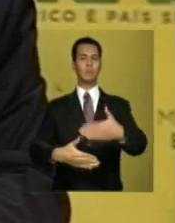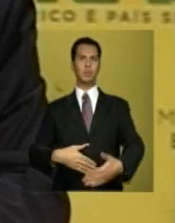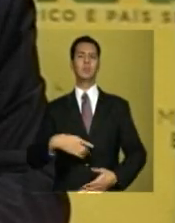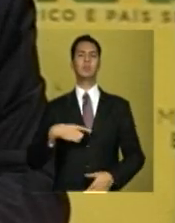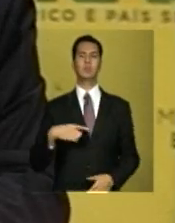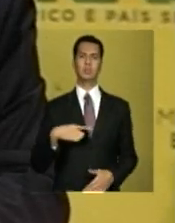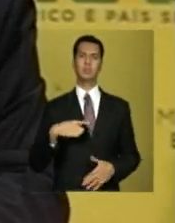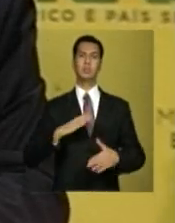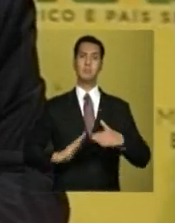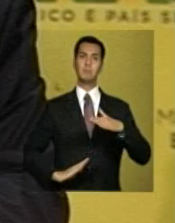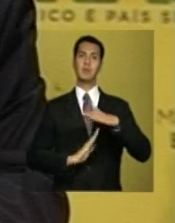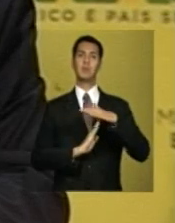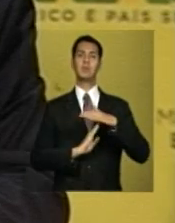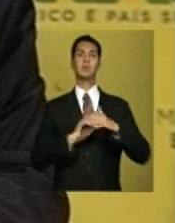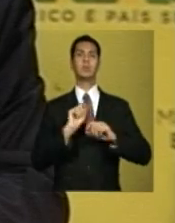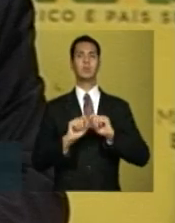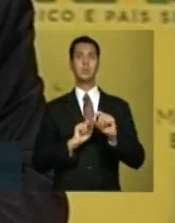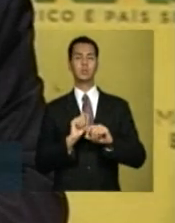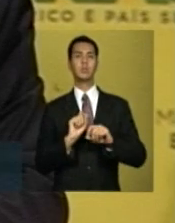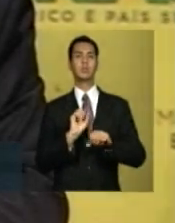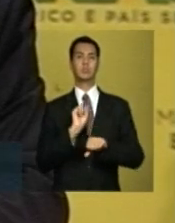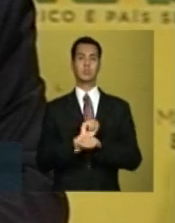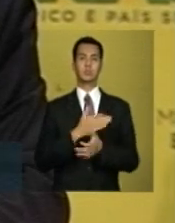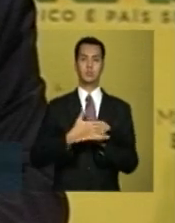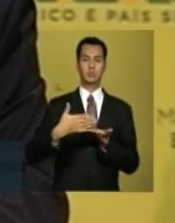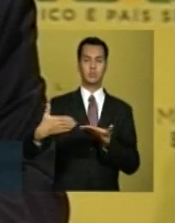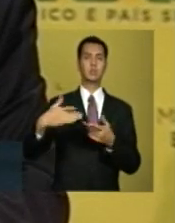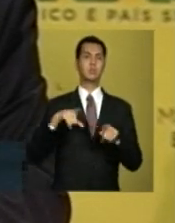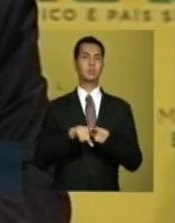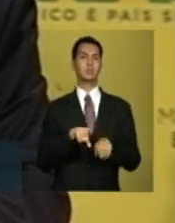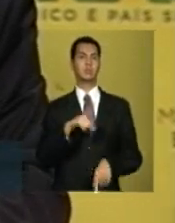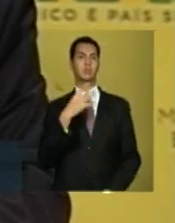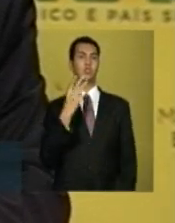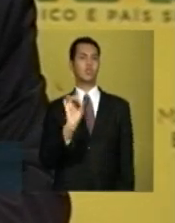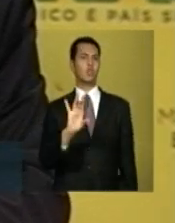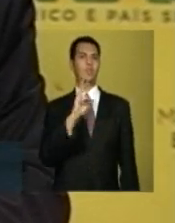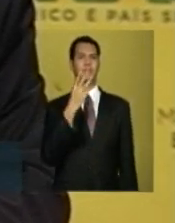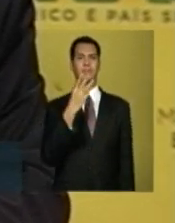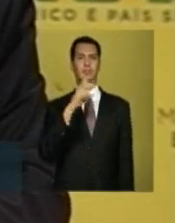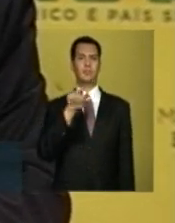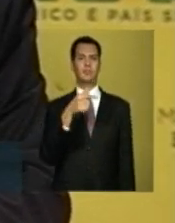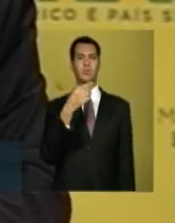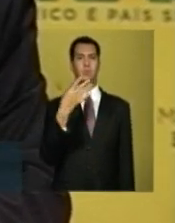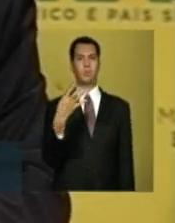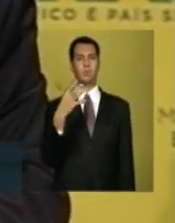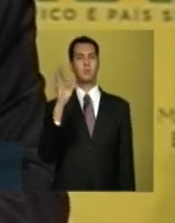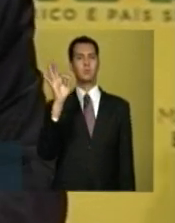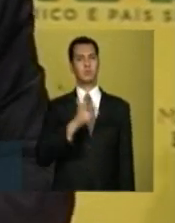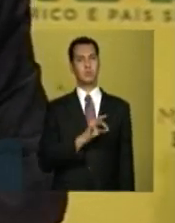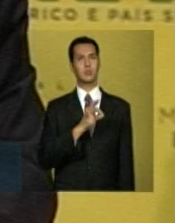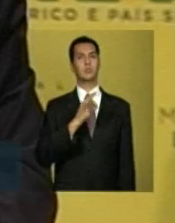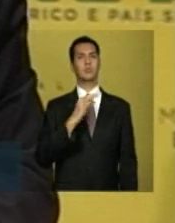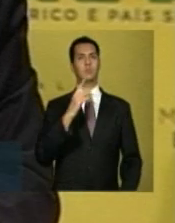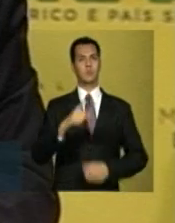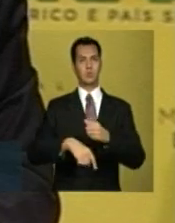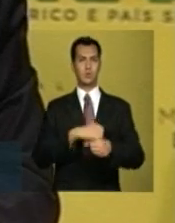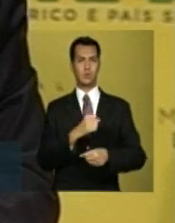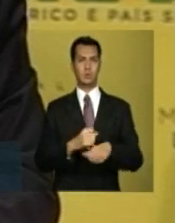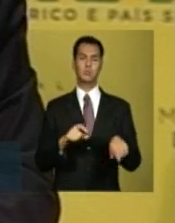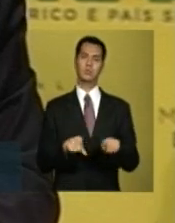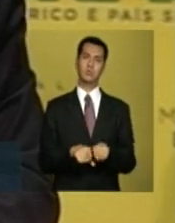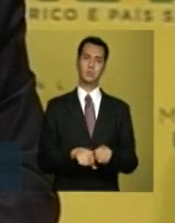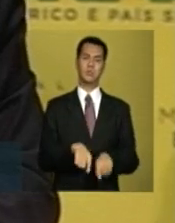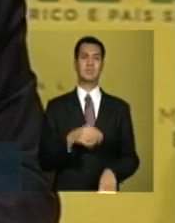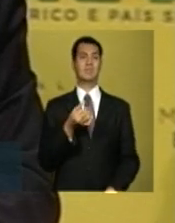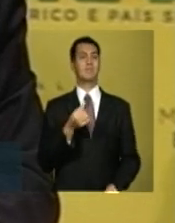de carência para pagamento juros 3,4 ao ano 16 anos para pagar mensalidade Portanto ele tá permitindo a